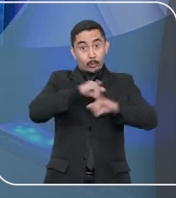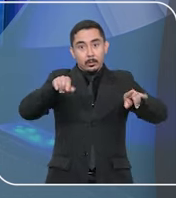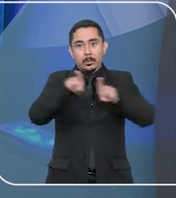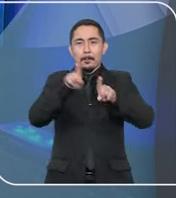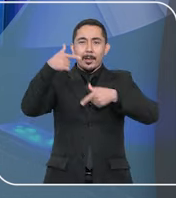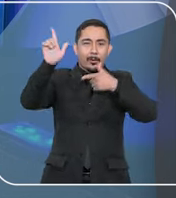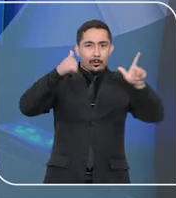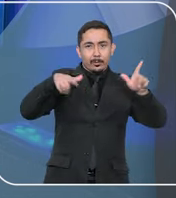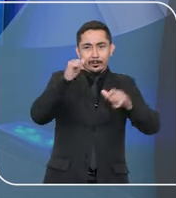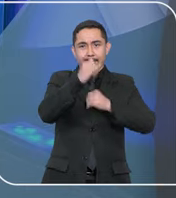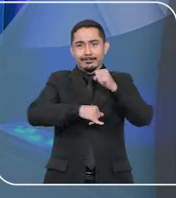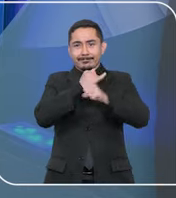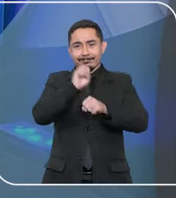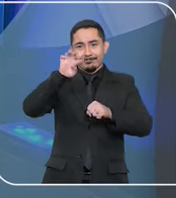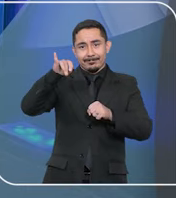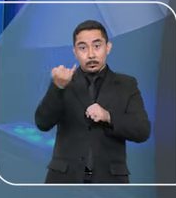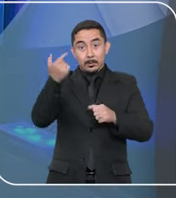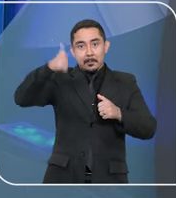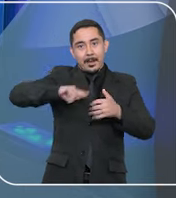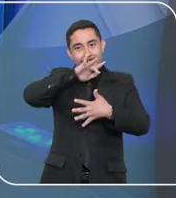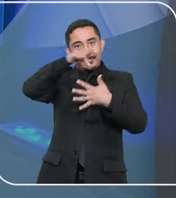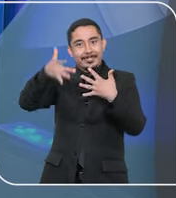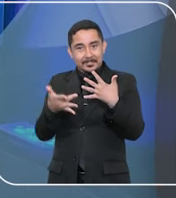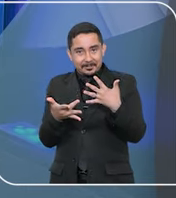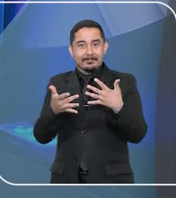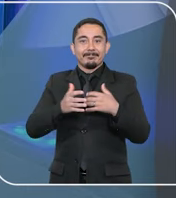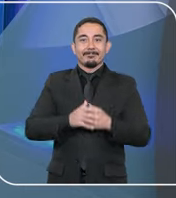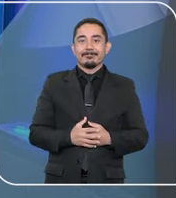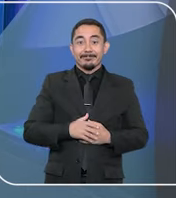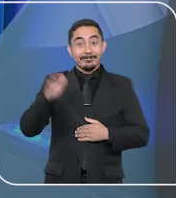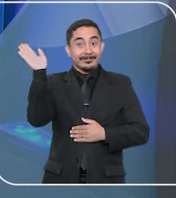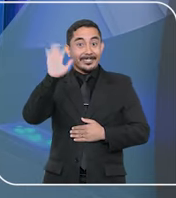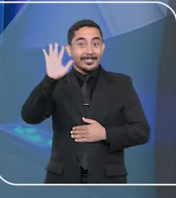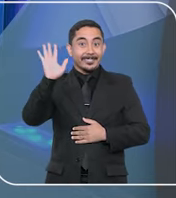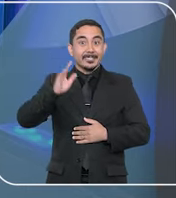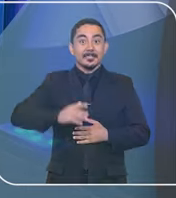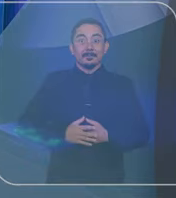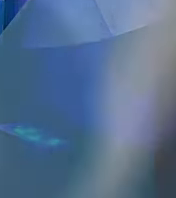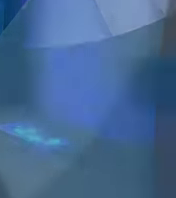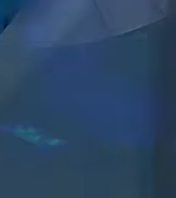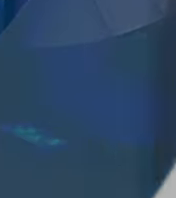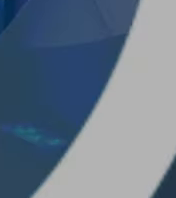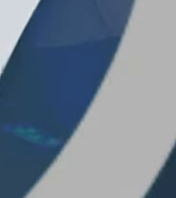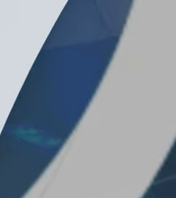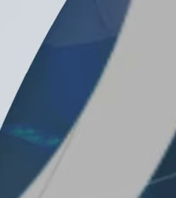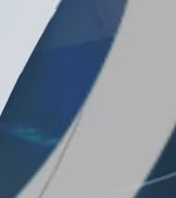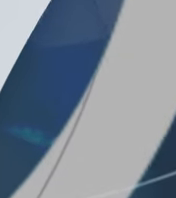outras notícias no site do STJ e nas nossas redes sociais. Até a próxima!